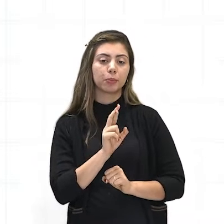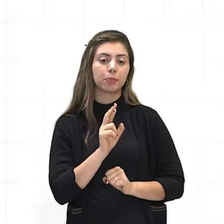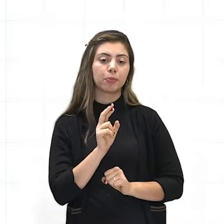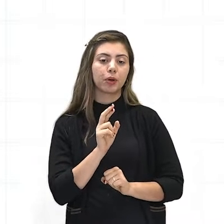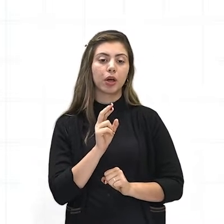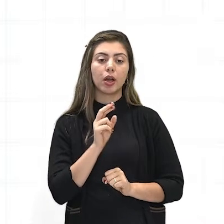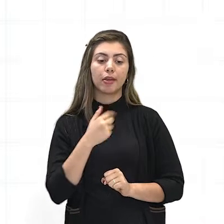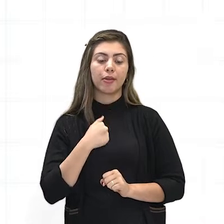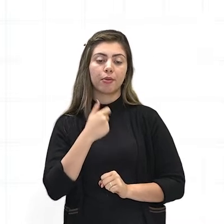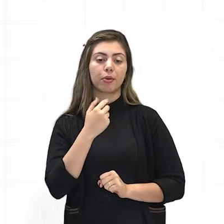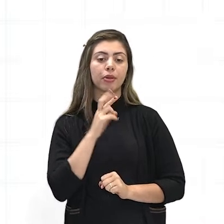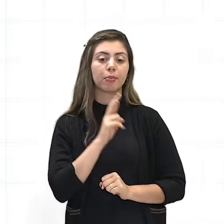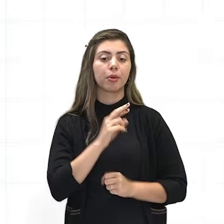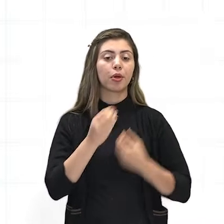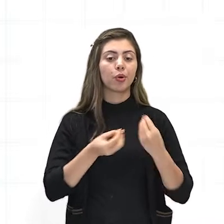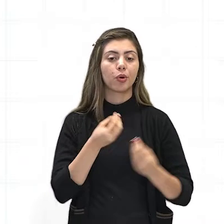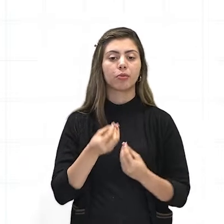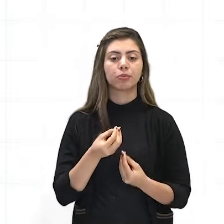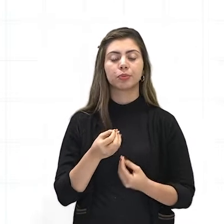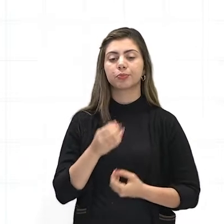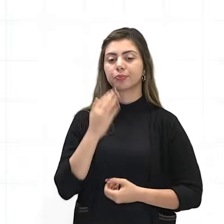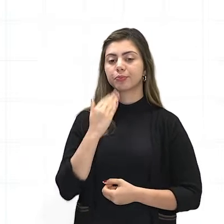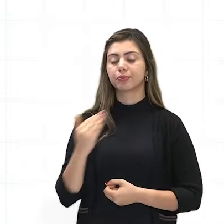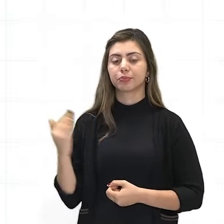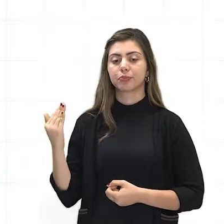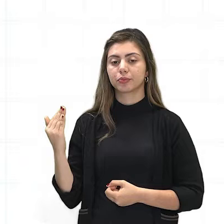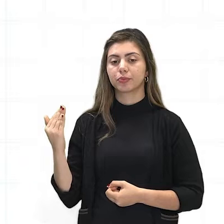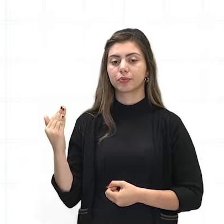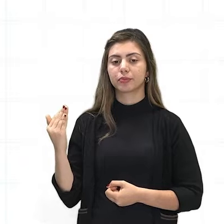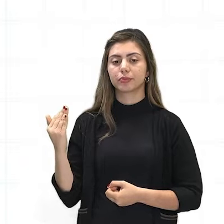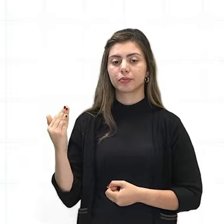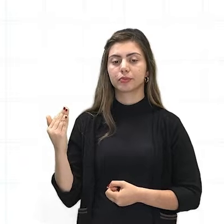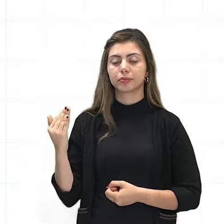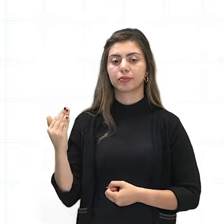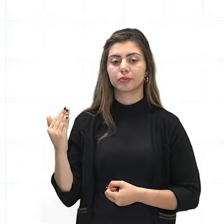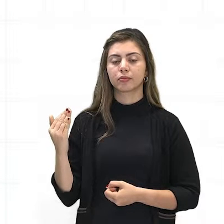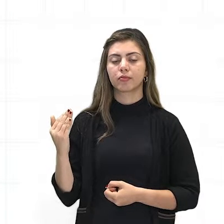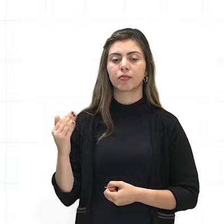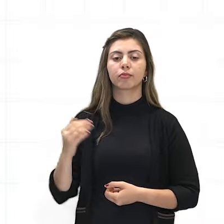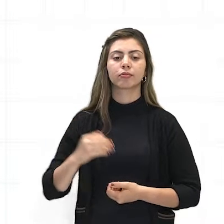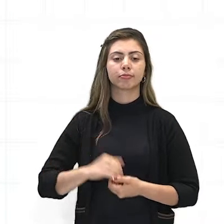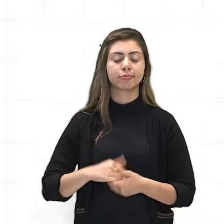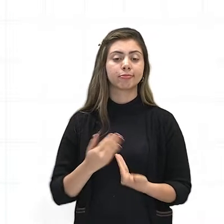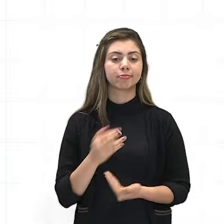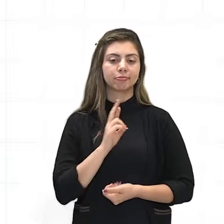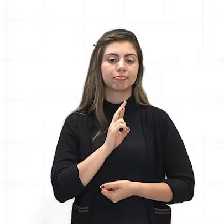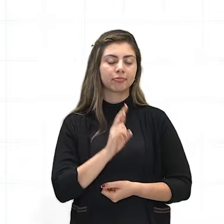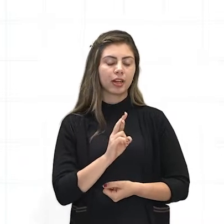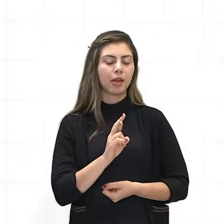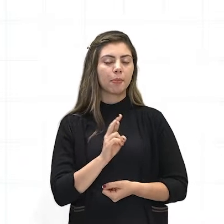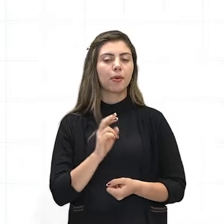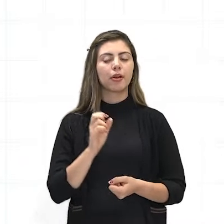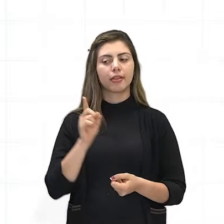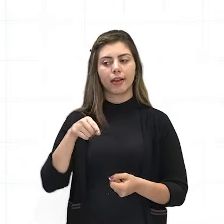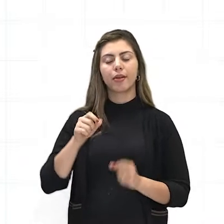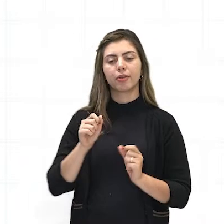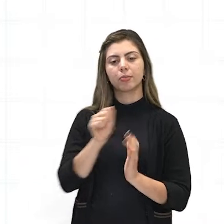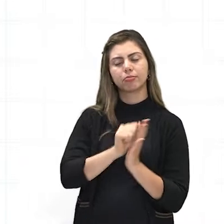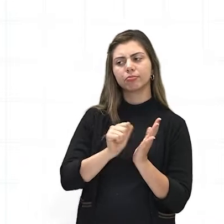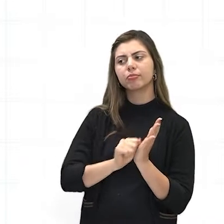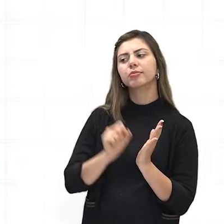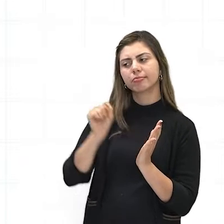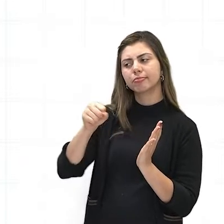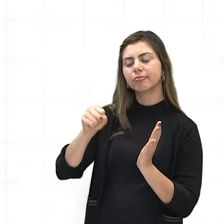seguinte forma. Sure, certo. Ou então poderia ser of course. Qualquer outra resposta, confirmando ali o pedido delas, tá